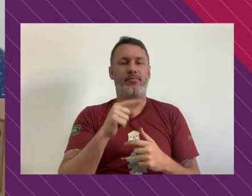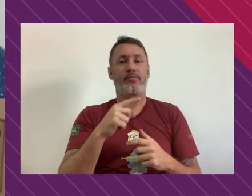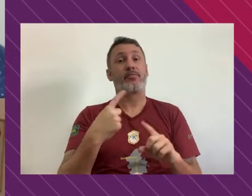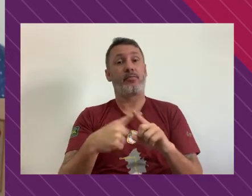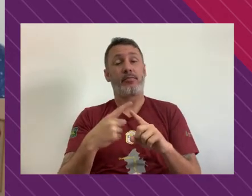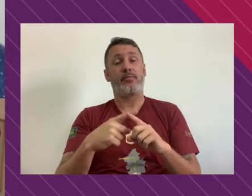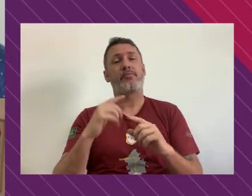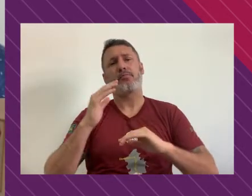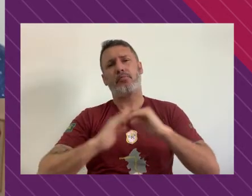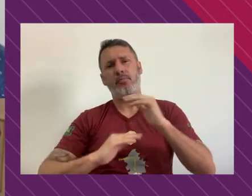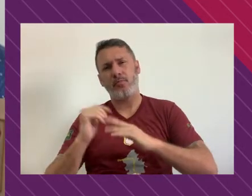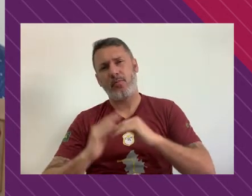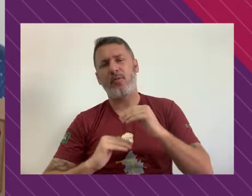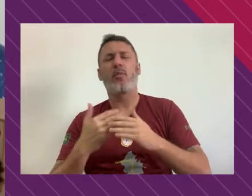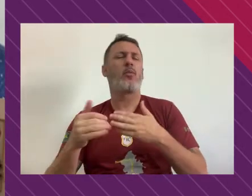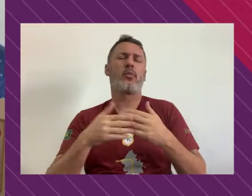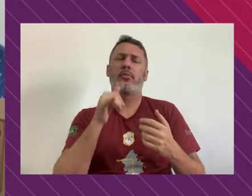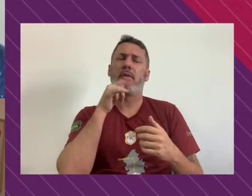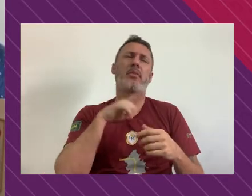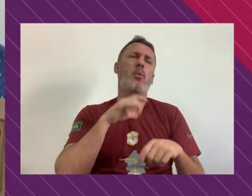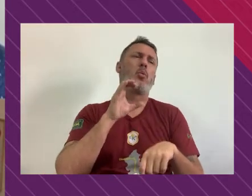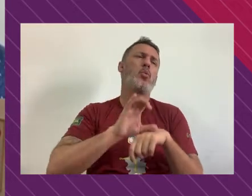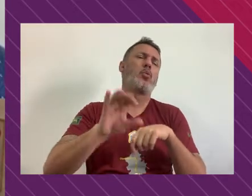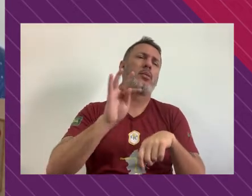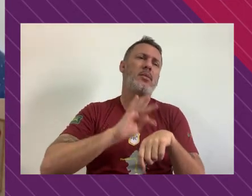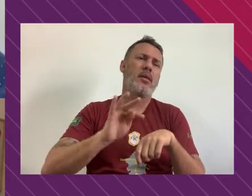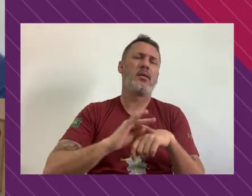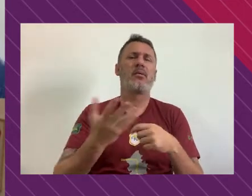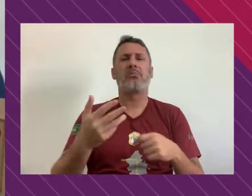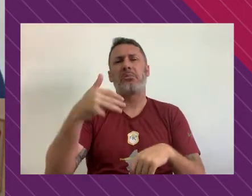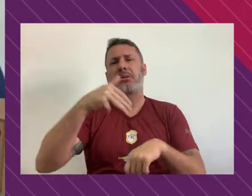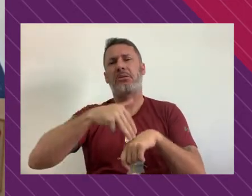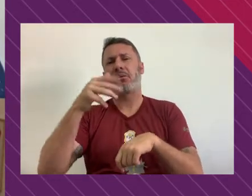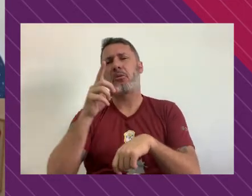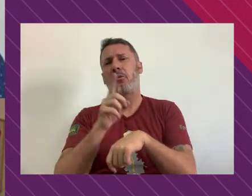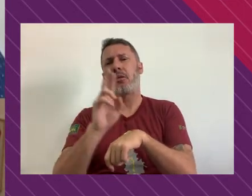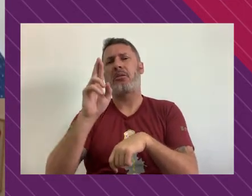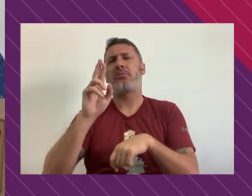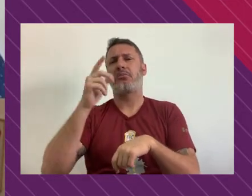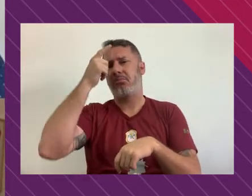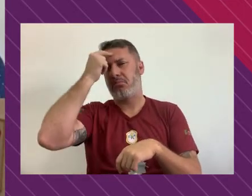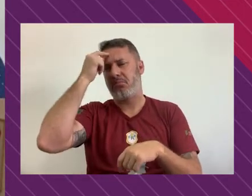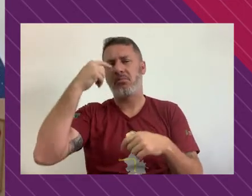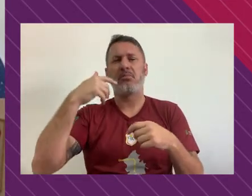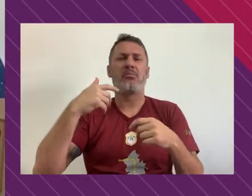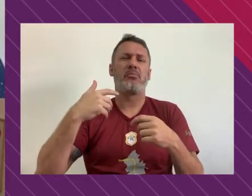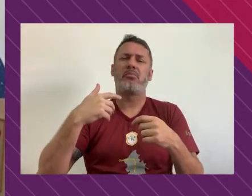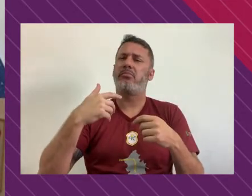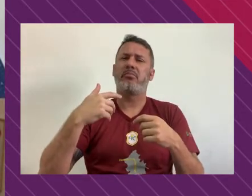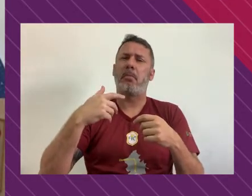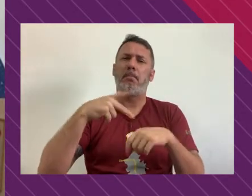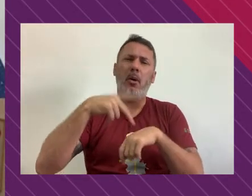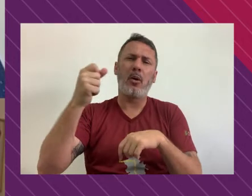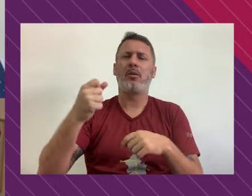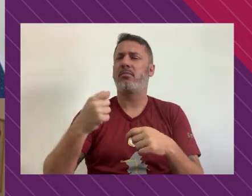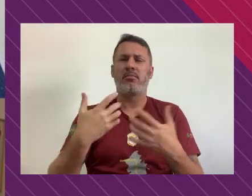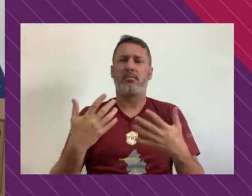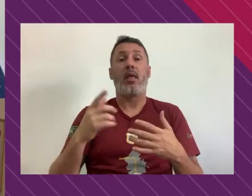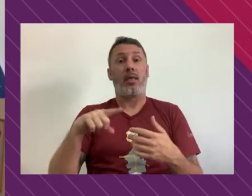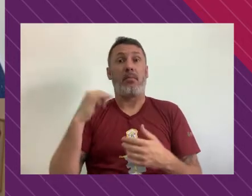está no curso técnico, na universidade, no mestrado, no doutorado, na especialização, é muito importante, porque